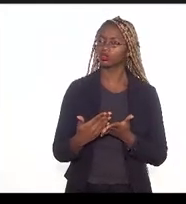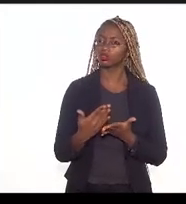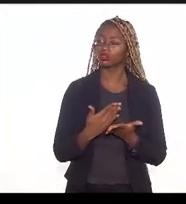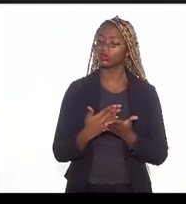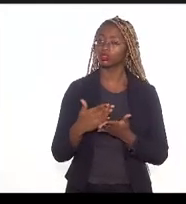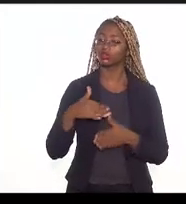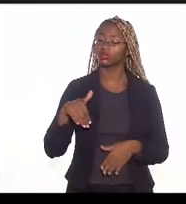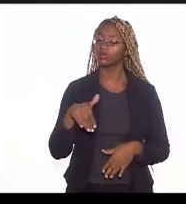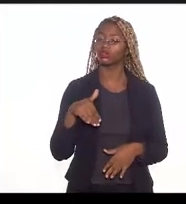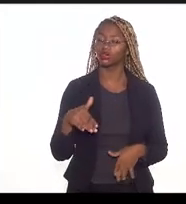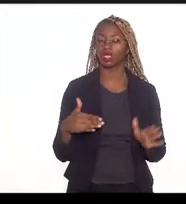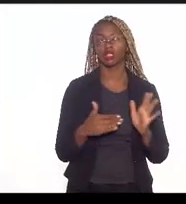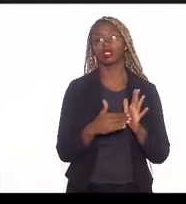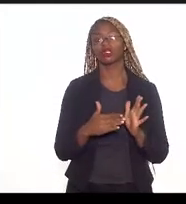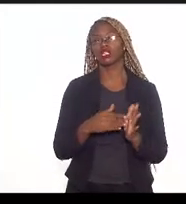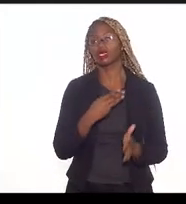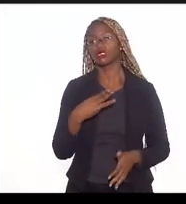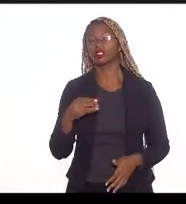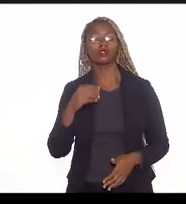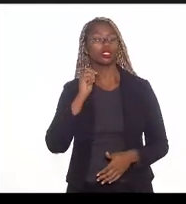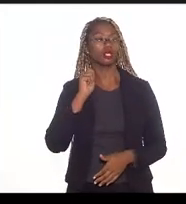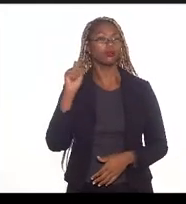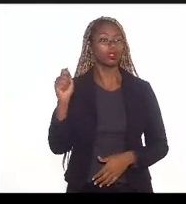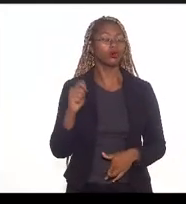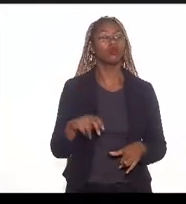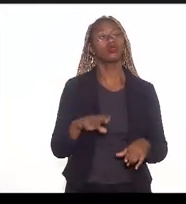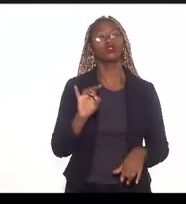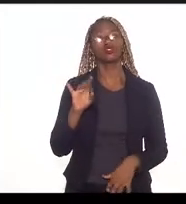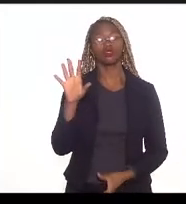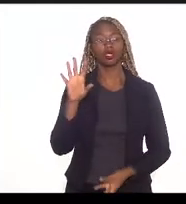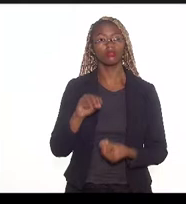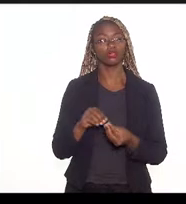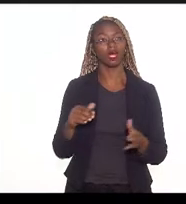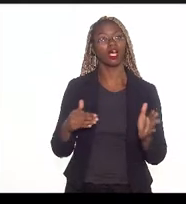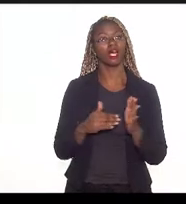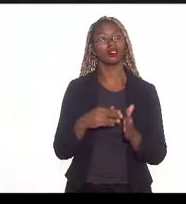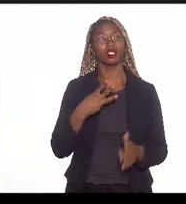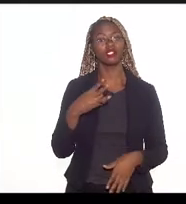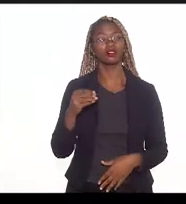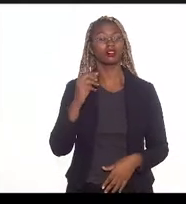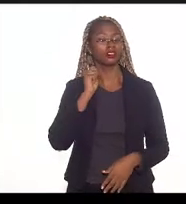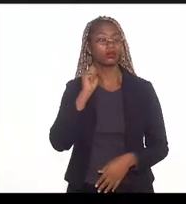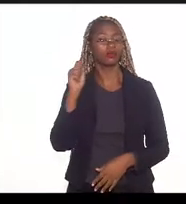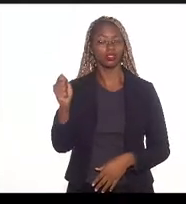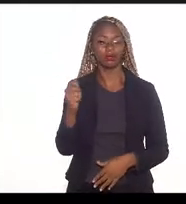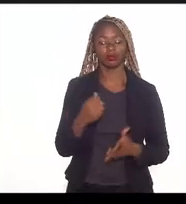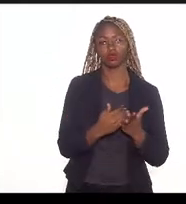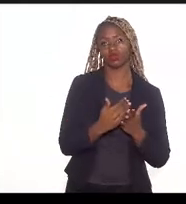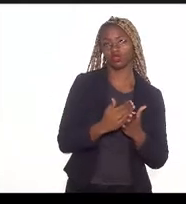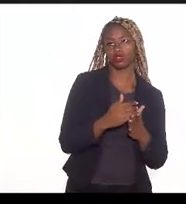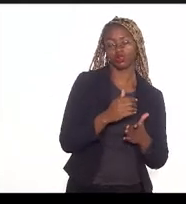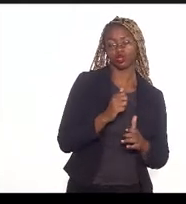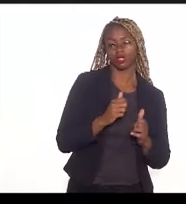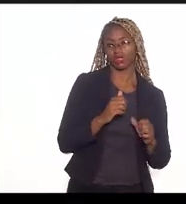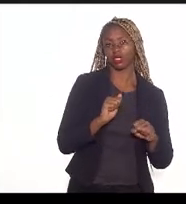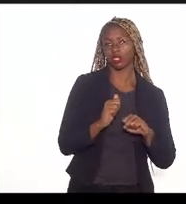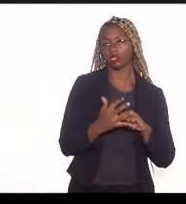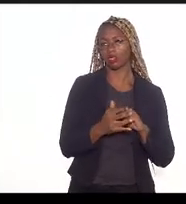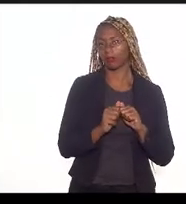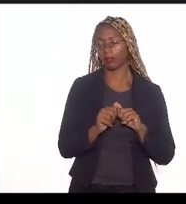desse até abril, né, até dia 30 de abril. Só dando uma resumida, até dia 30 de abril, e desde o início da pandemia, a gente já